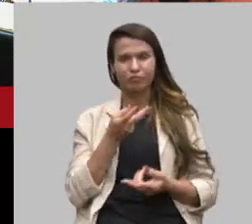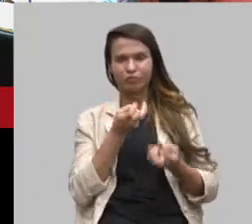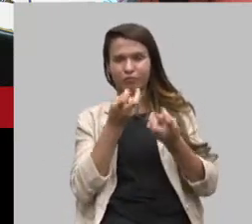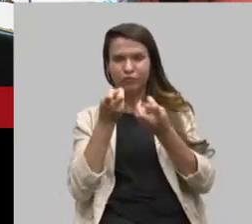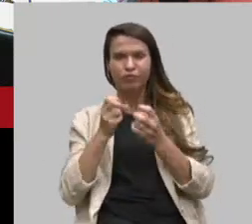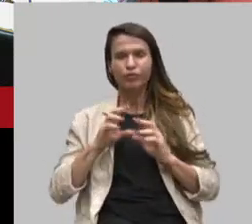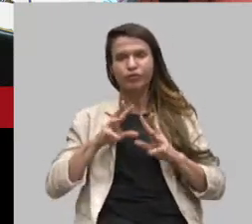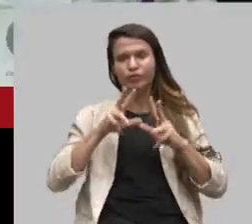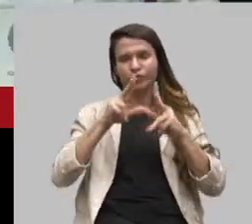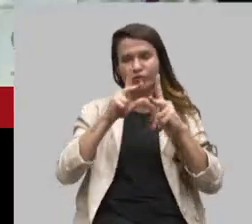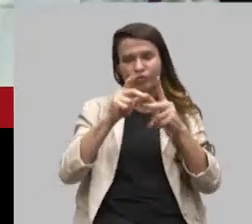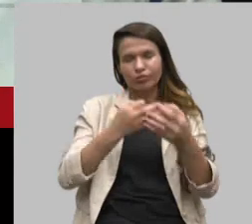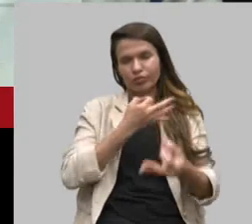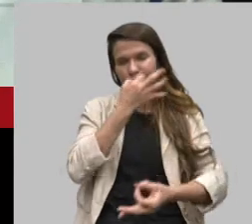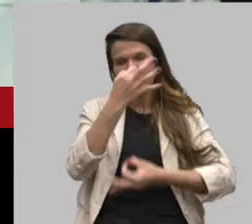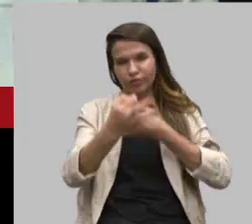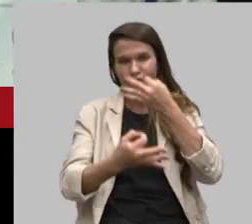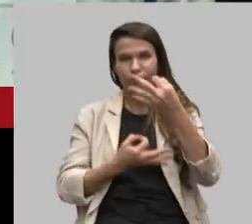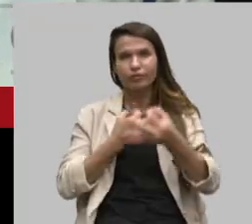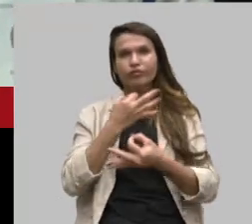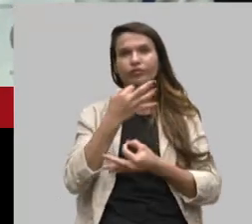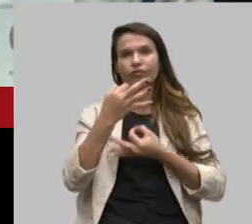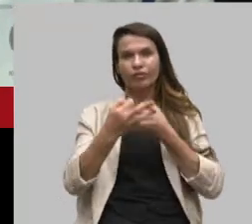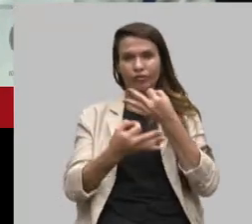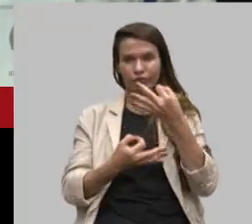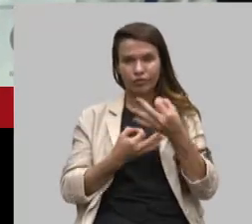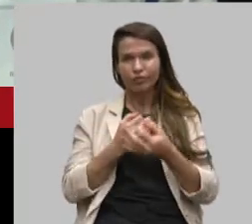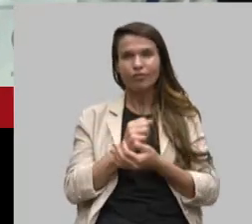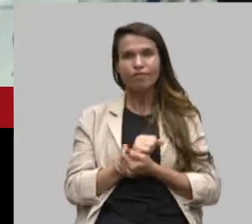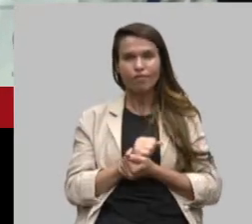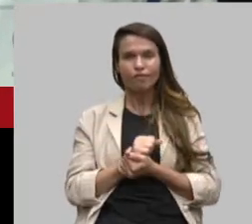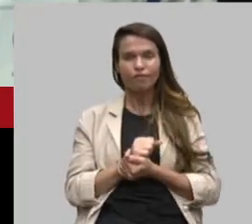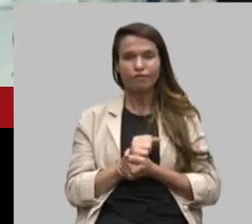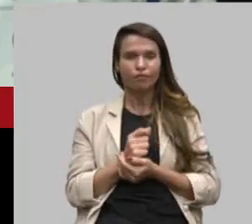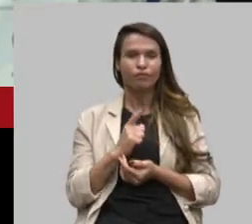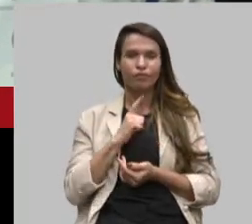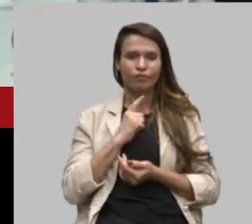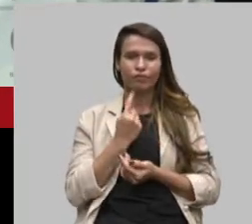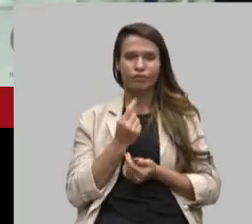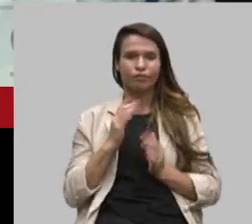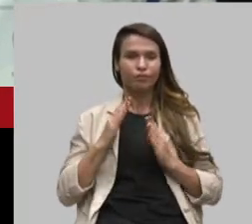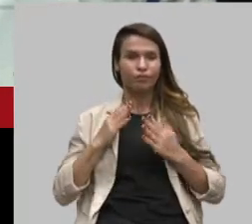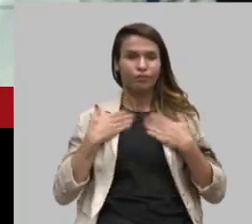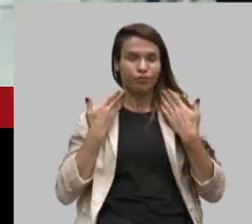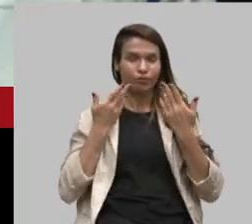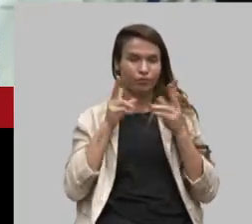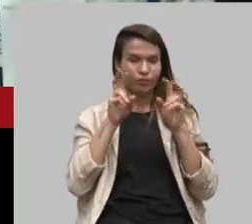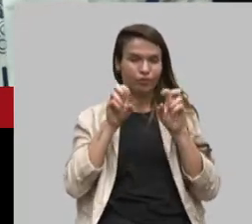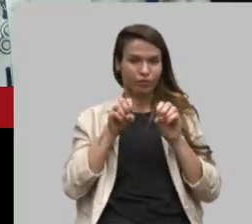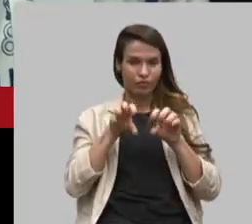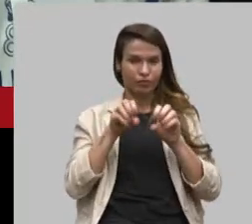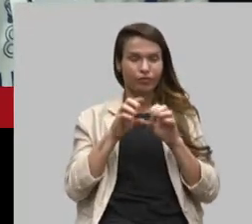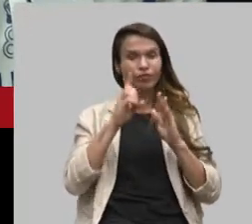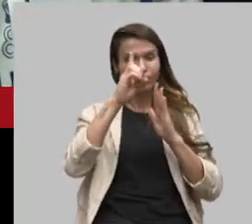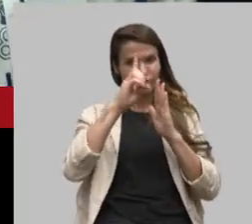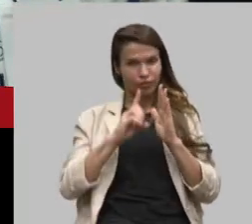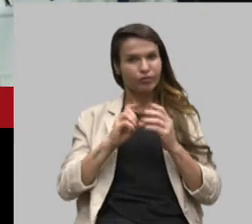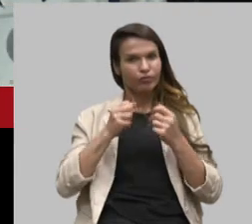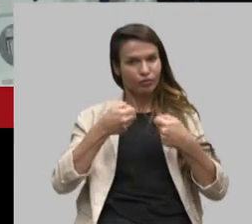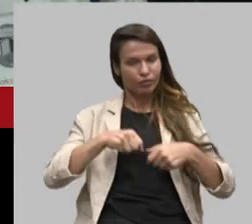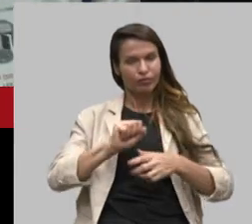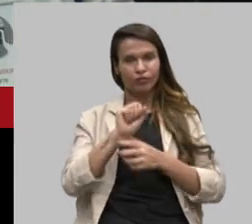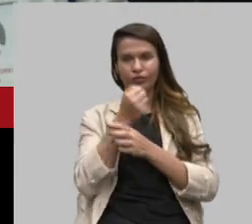que há uma mesma indignação né a a educação que é um direito que deveria ser garantido não é